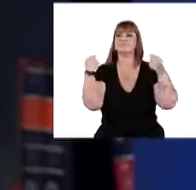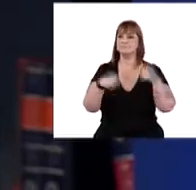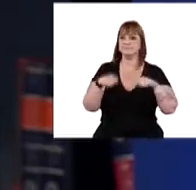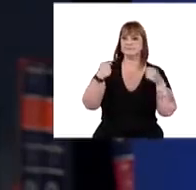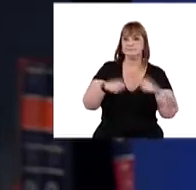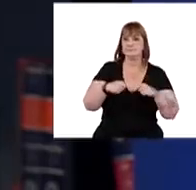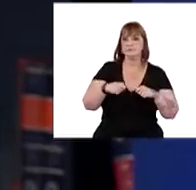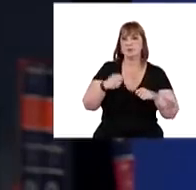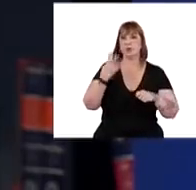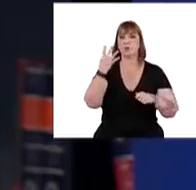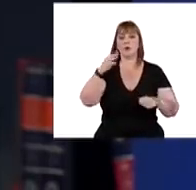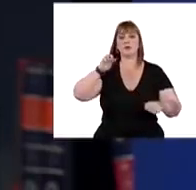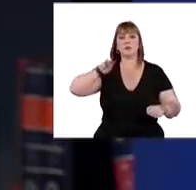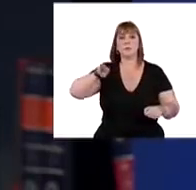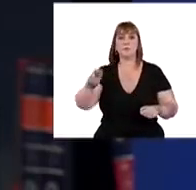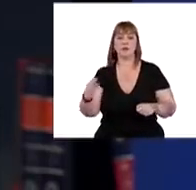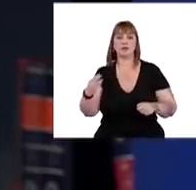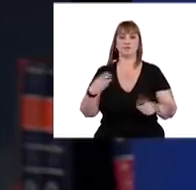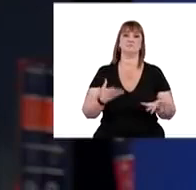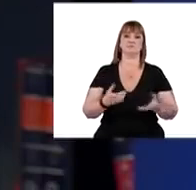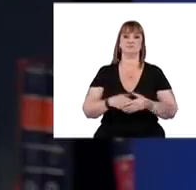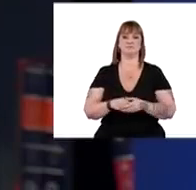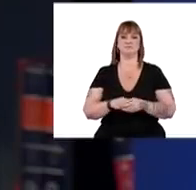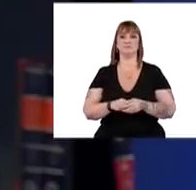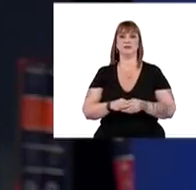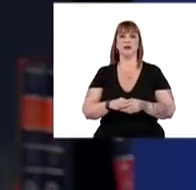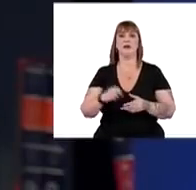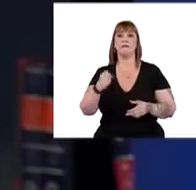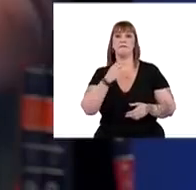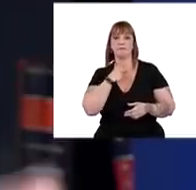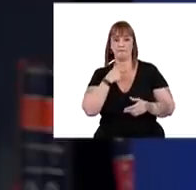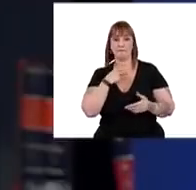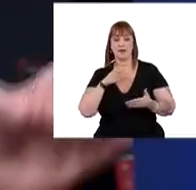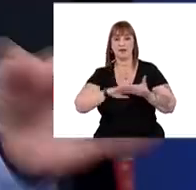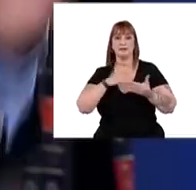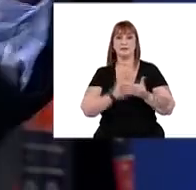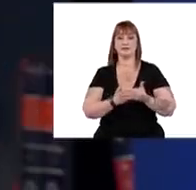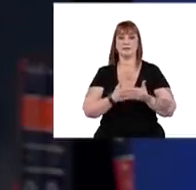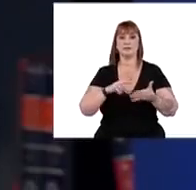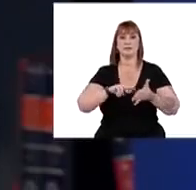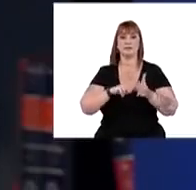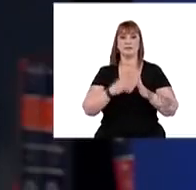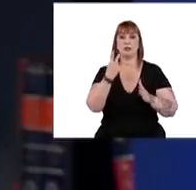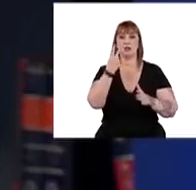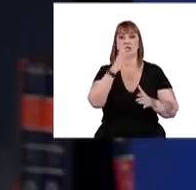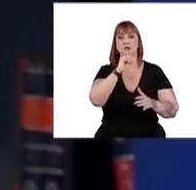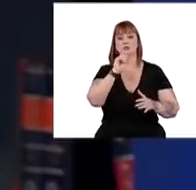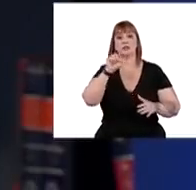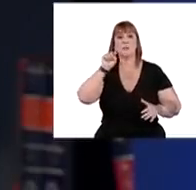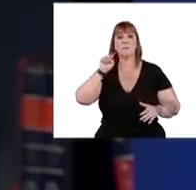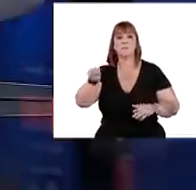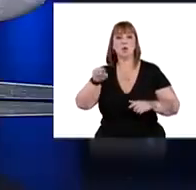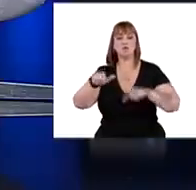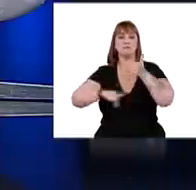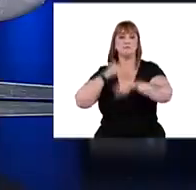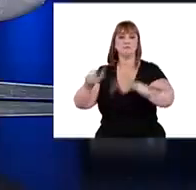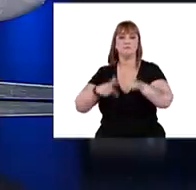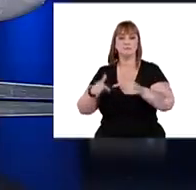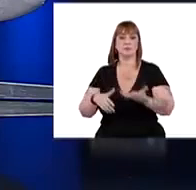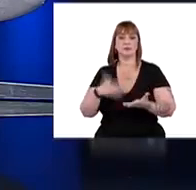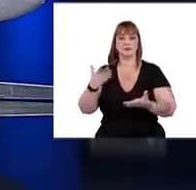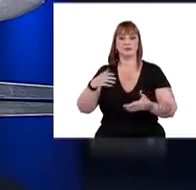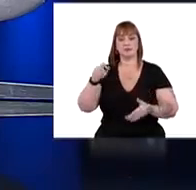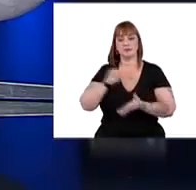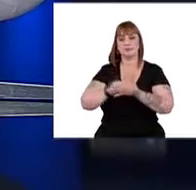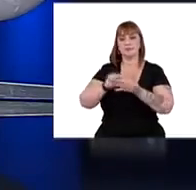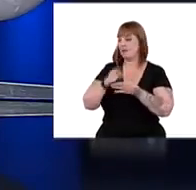necessário 4 milhões de vagas em creches e que isso vai dar 200 mil empregos de cuidadores e cuidadores? Quantos já fizeram o dever de casa?